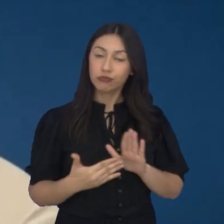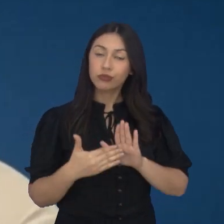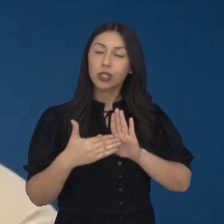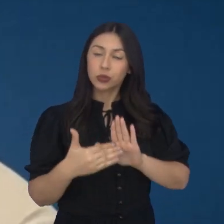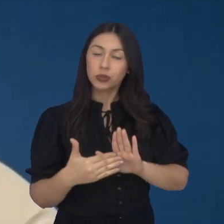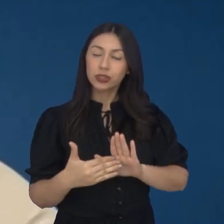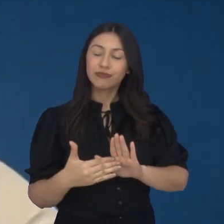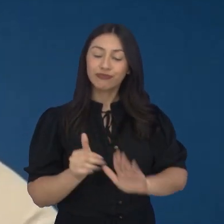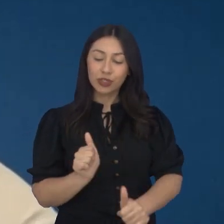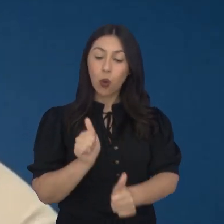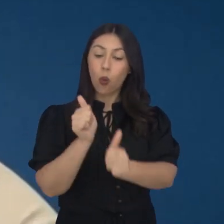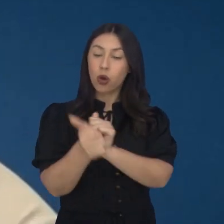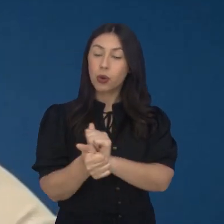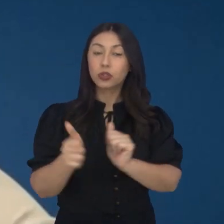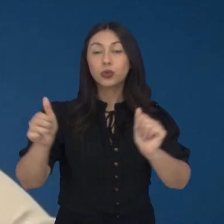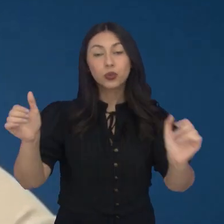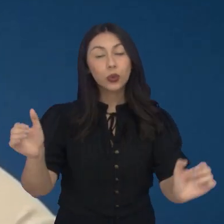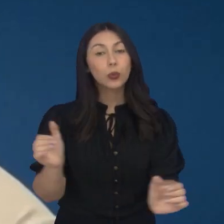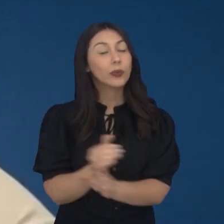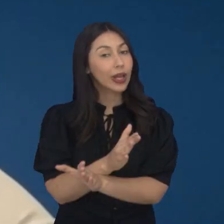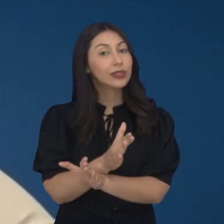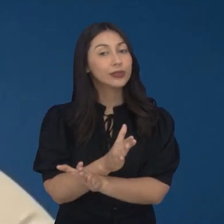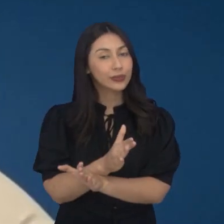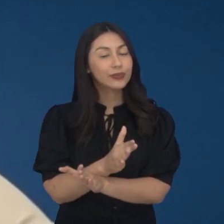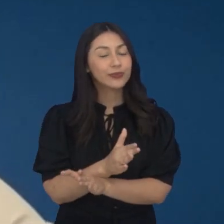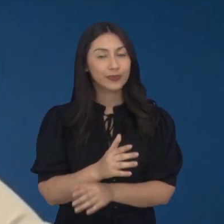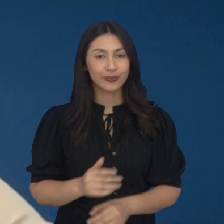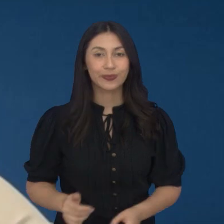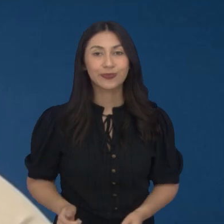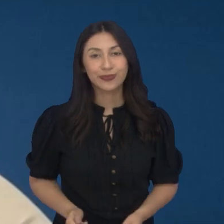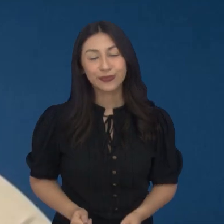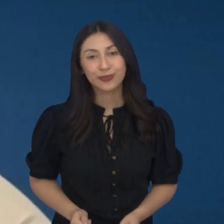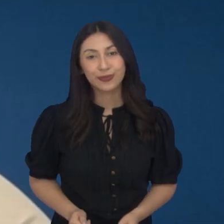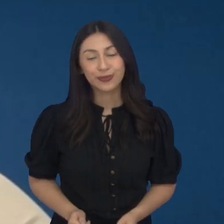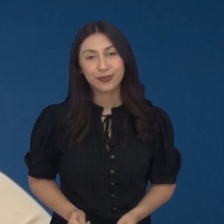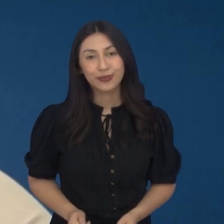vem de encontro a esse triângulo importante que a gente precisa ter na vida.